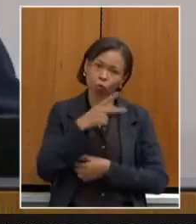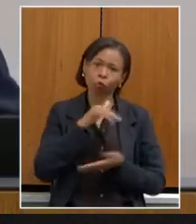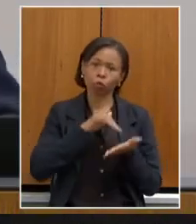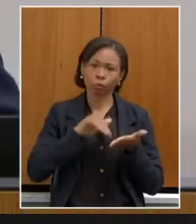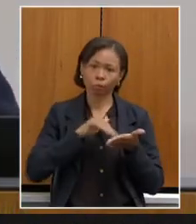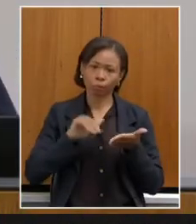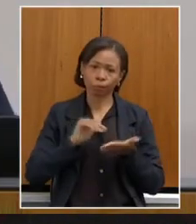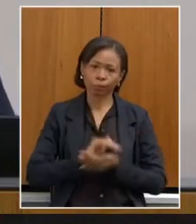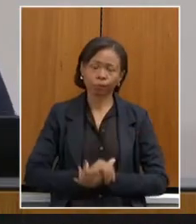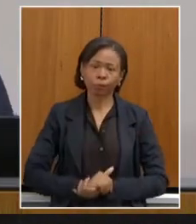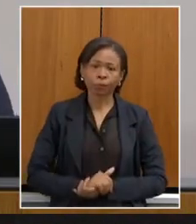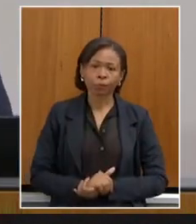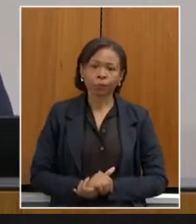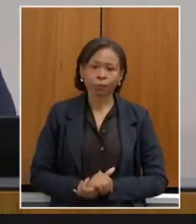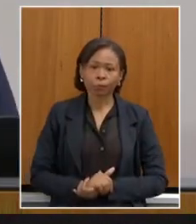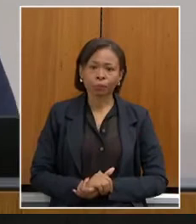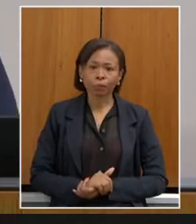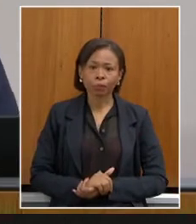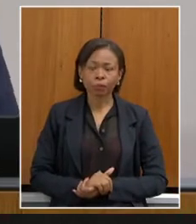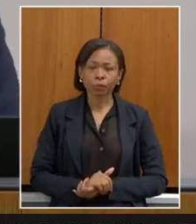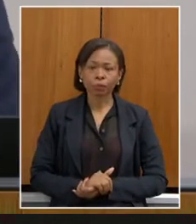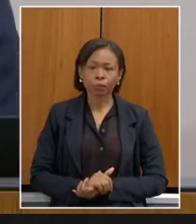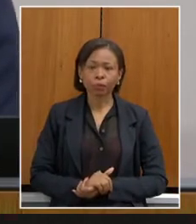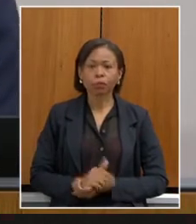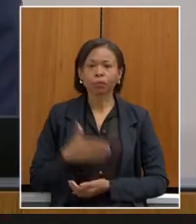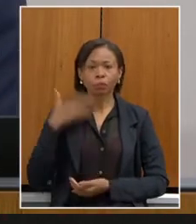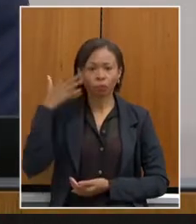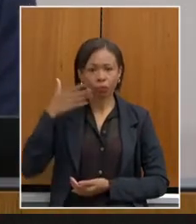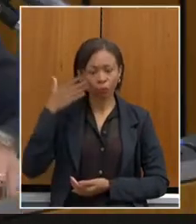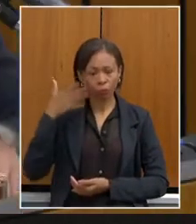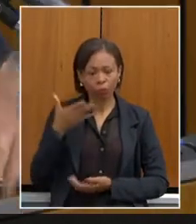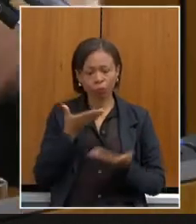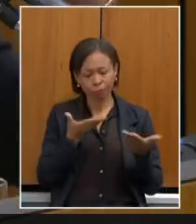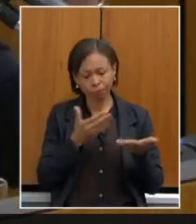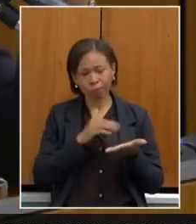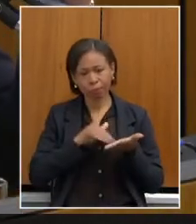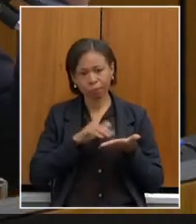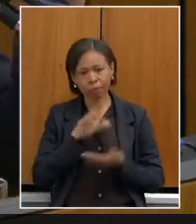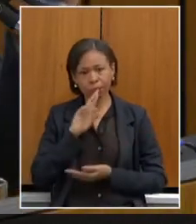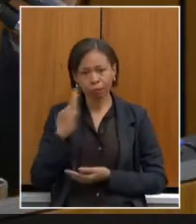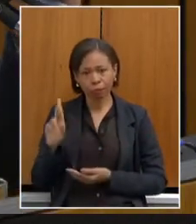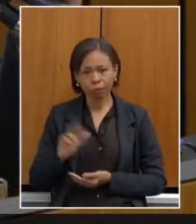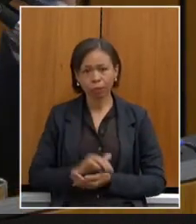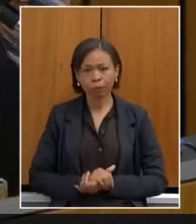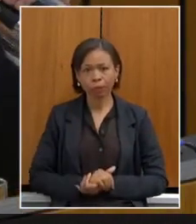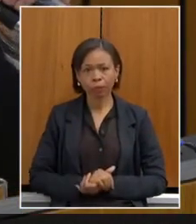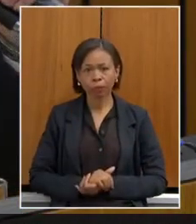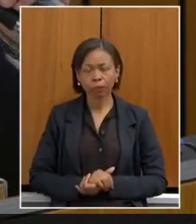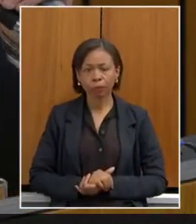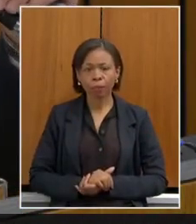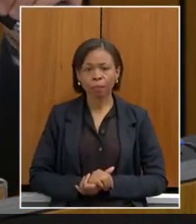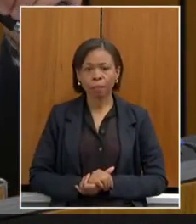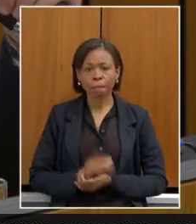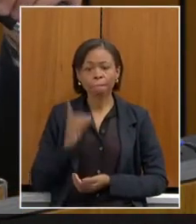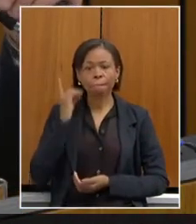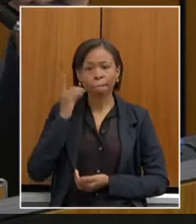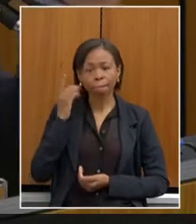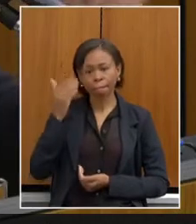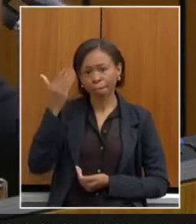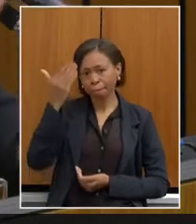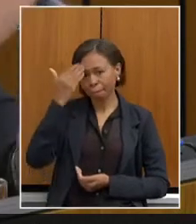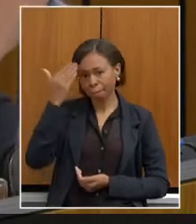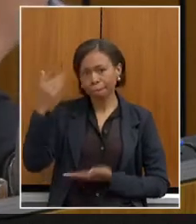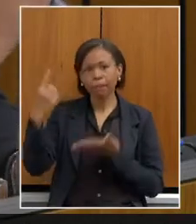Muito obrigado Selim com a palavra ao secretário doutor Fábio Obrigado deputado Selim pelas perguntas primeiro